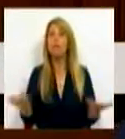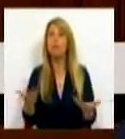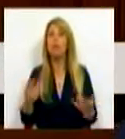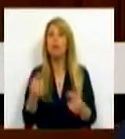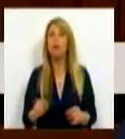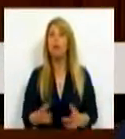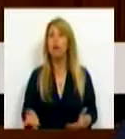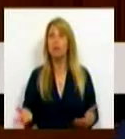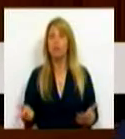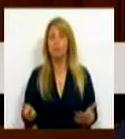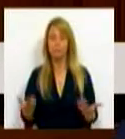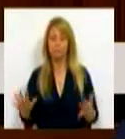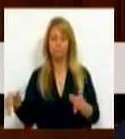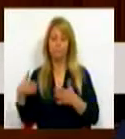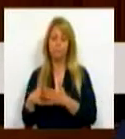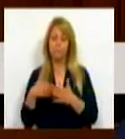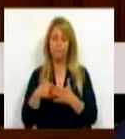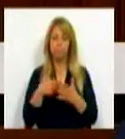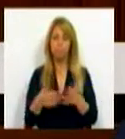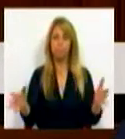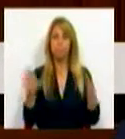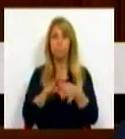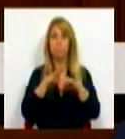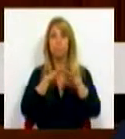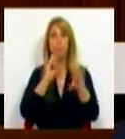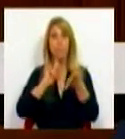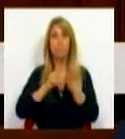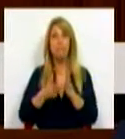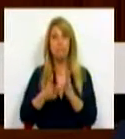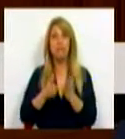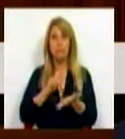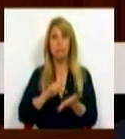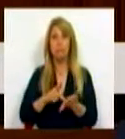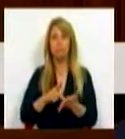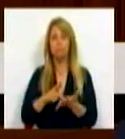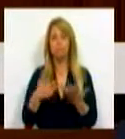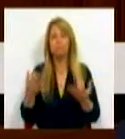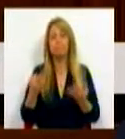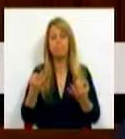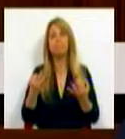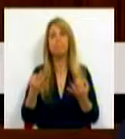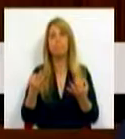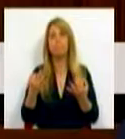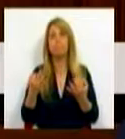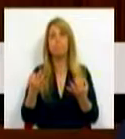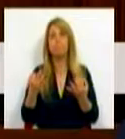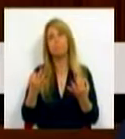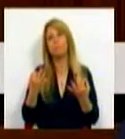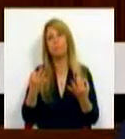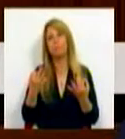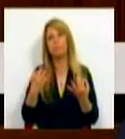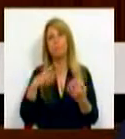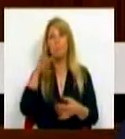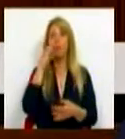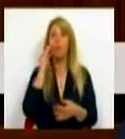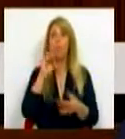Portanto, o processo relativamente ao Brasil foi comunicado pelo banco em